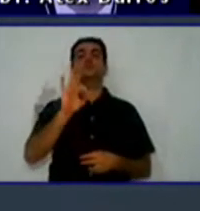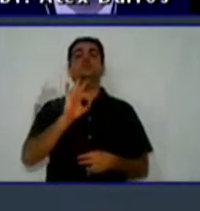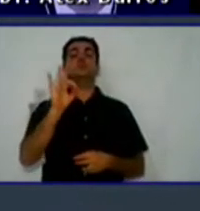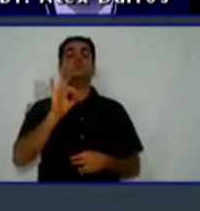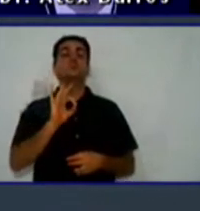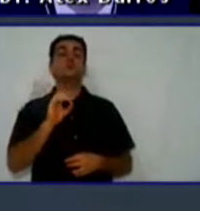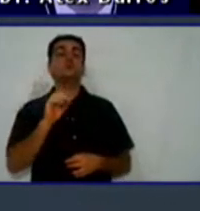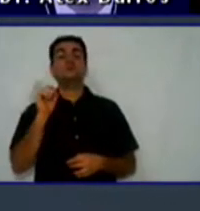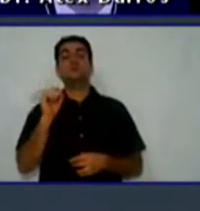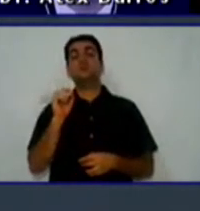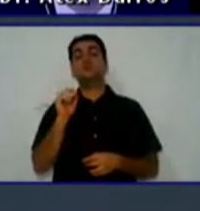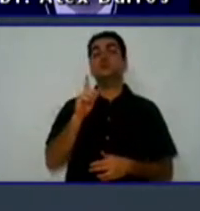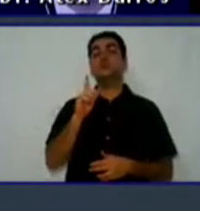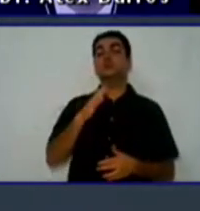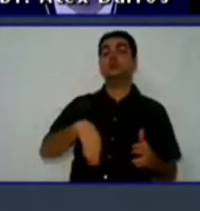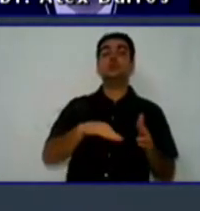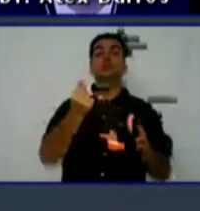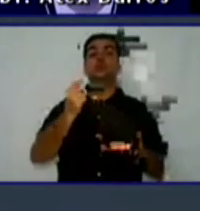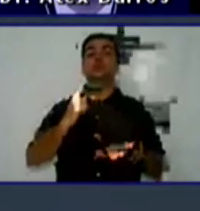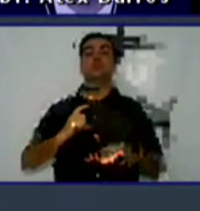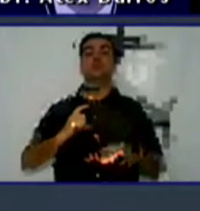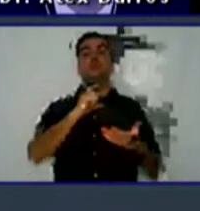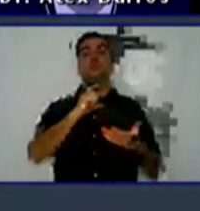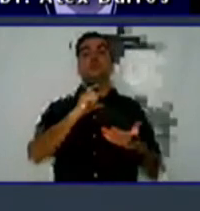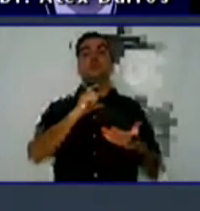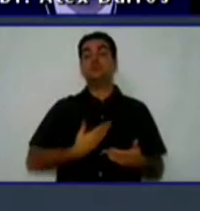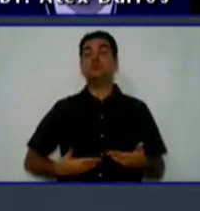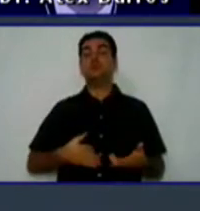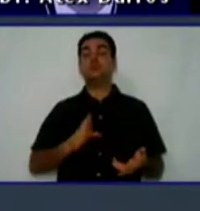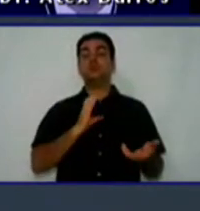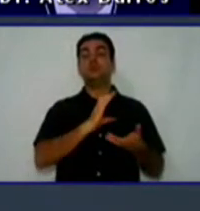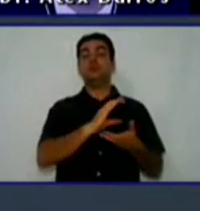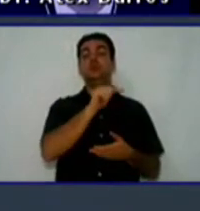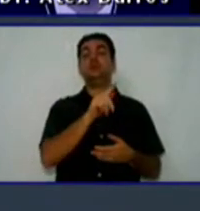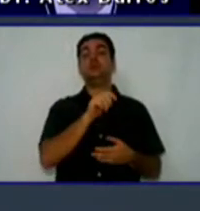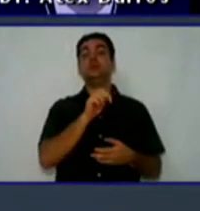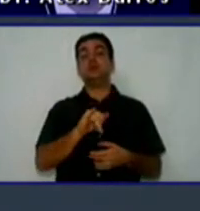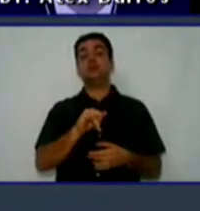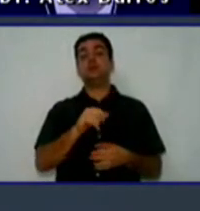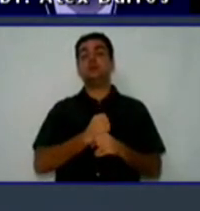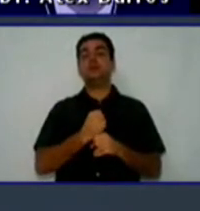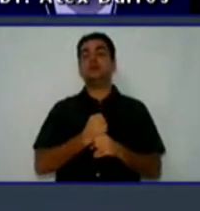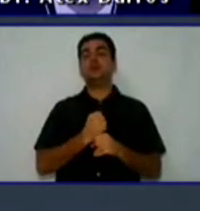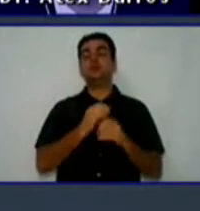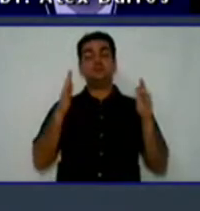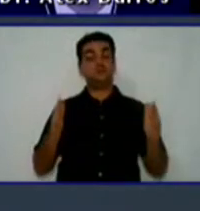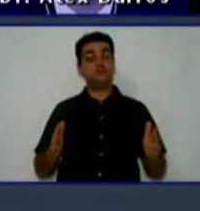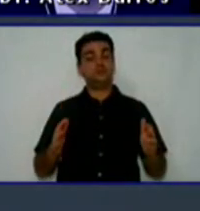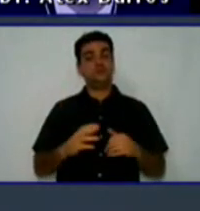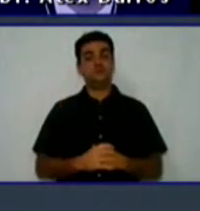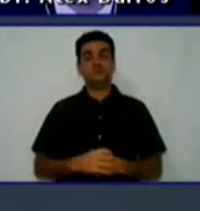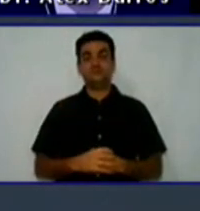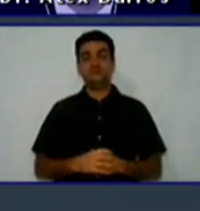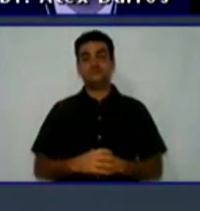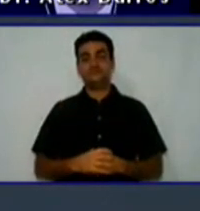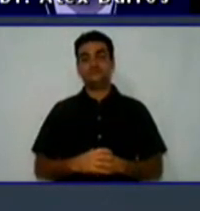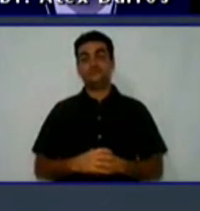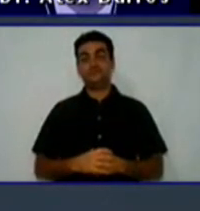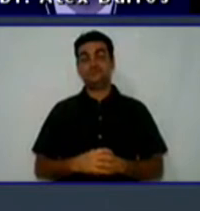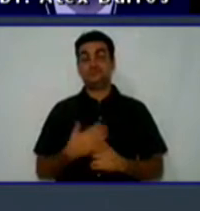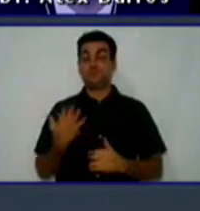25,87% do total dos recursos públicos recebidos pela GREI no referido exercício. As falhas no